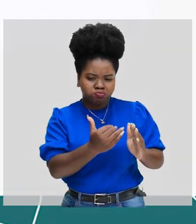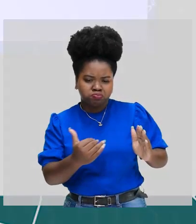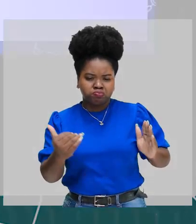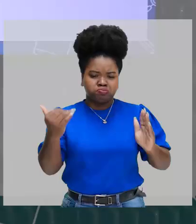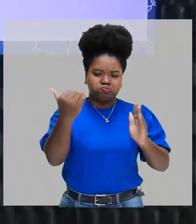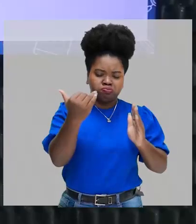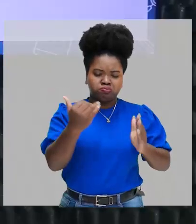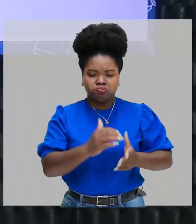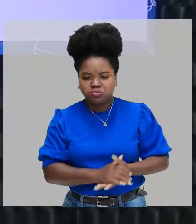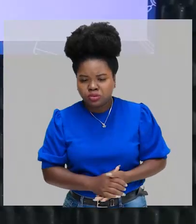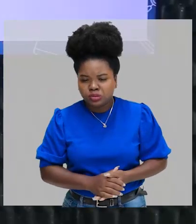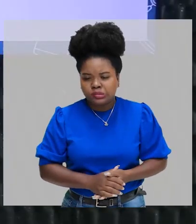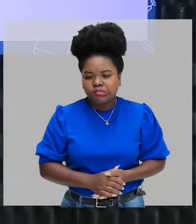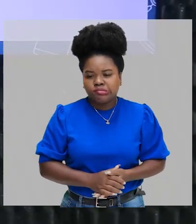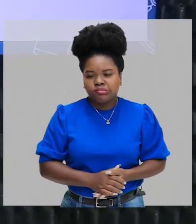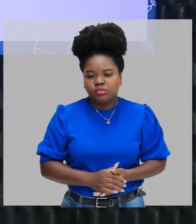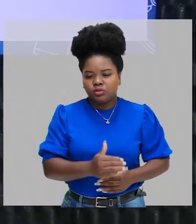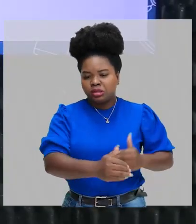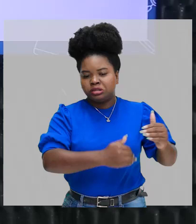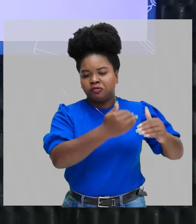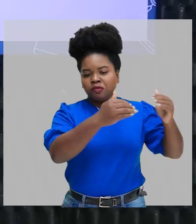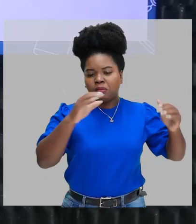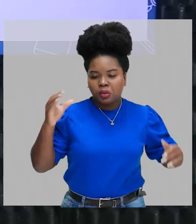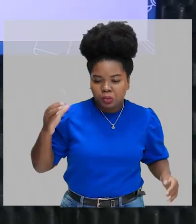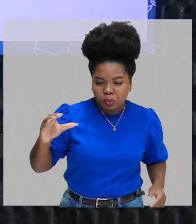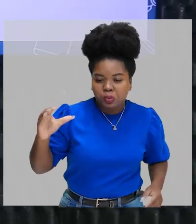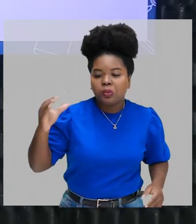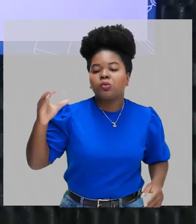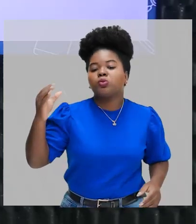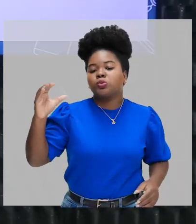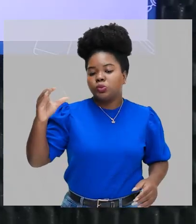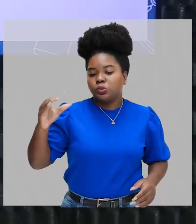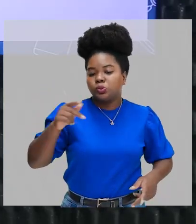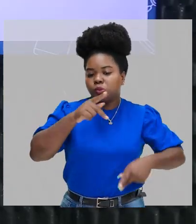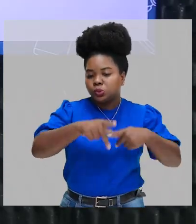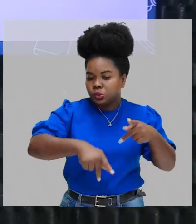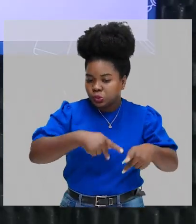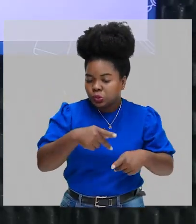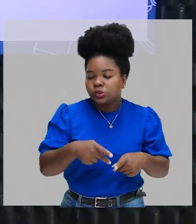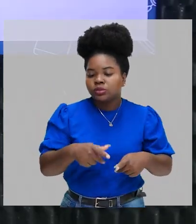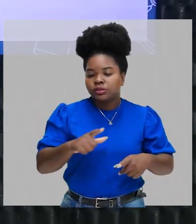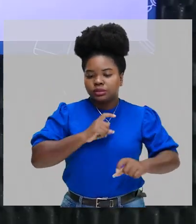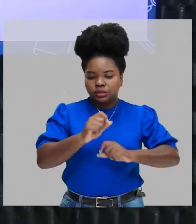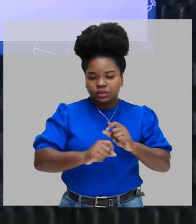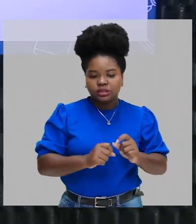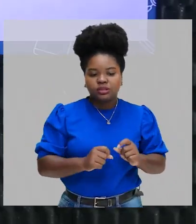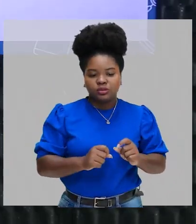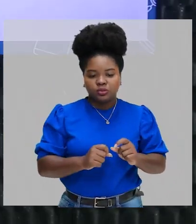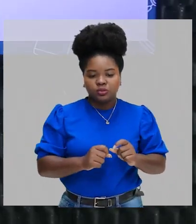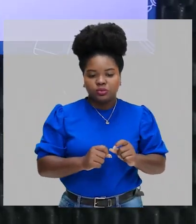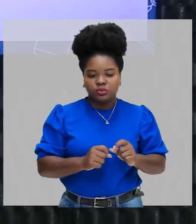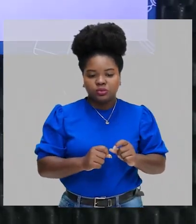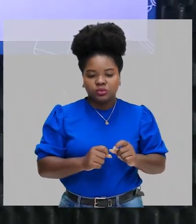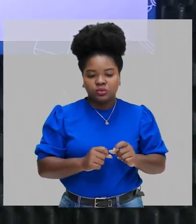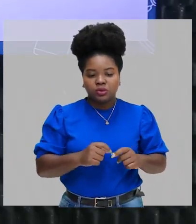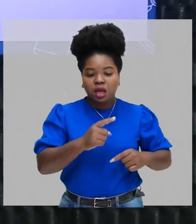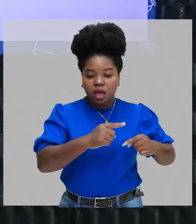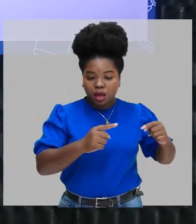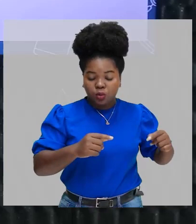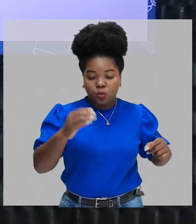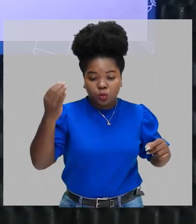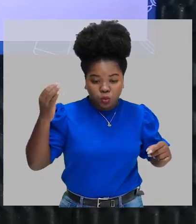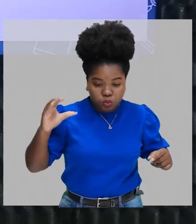A emergência, o crescimento da cultura popular, apropriando-se dos meios e recursos da cultura de massa, característica